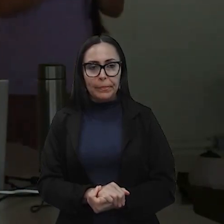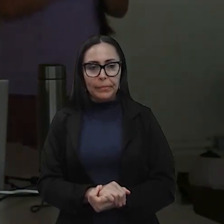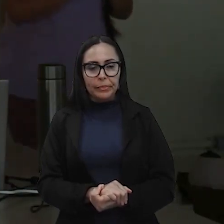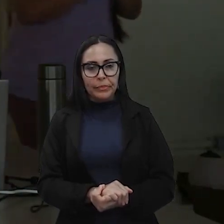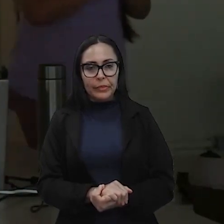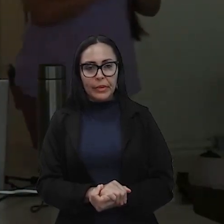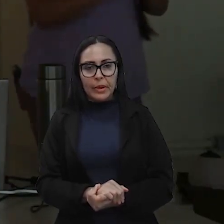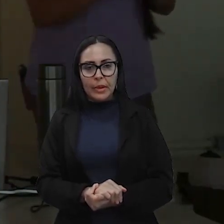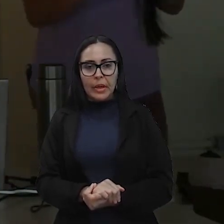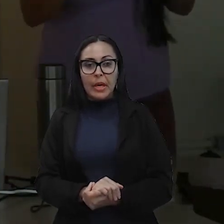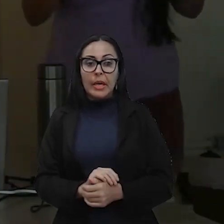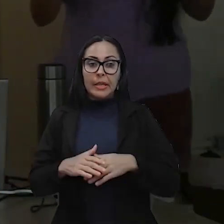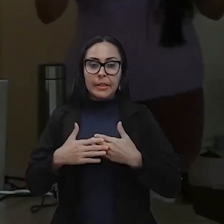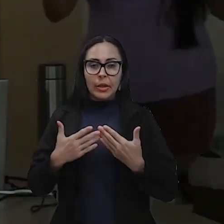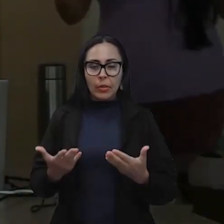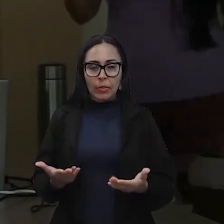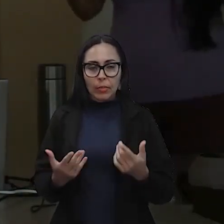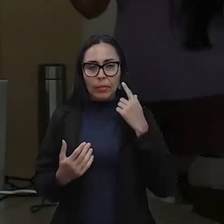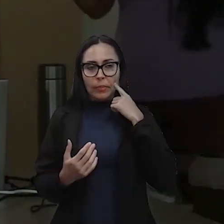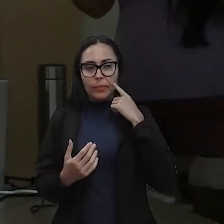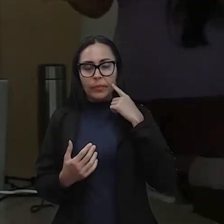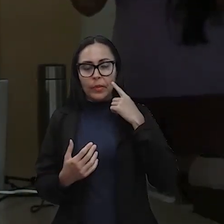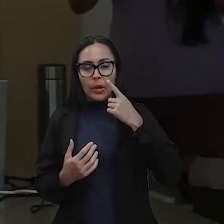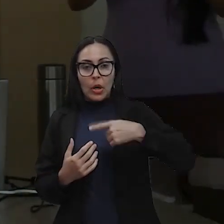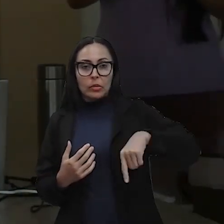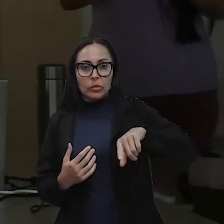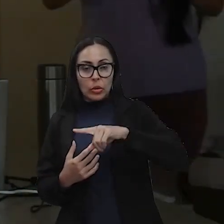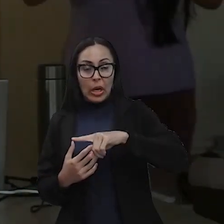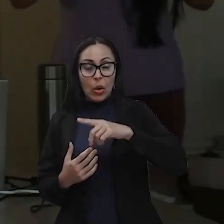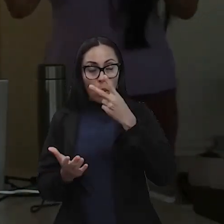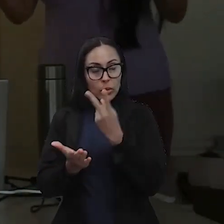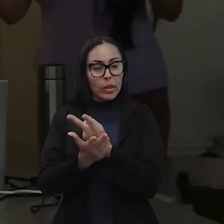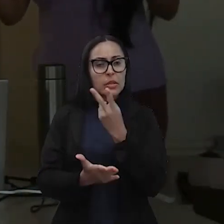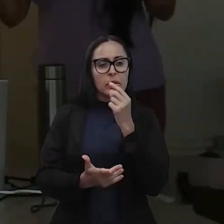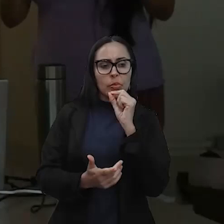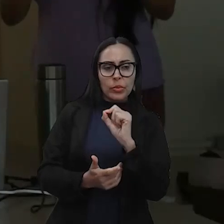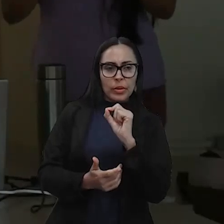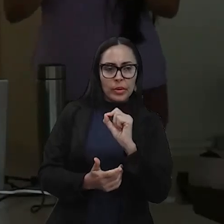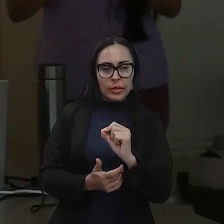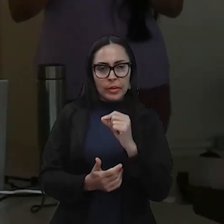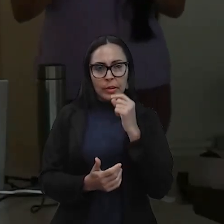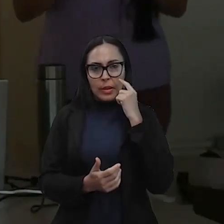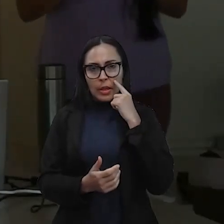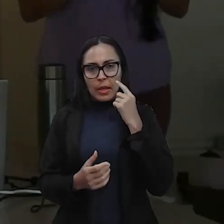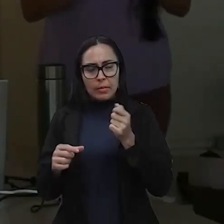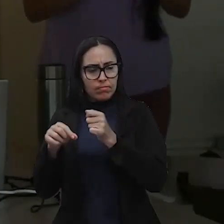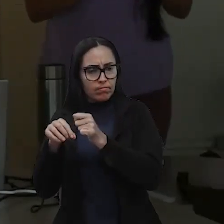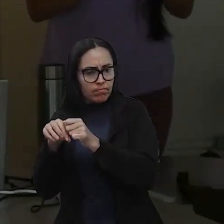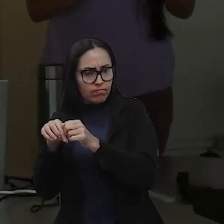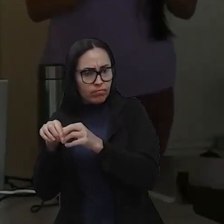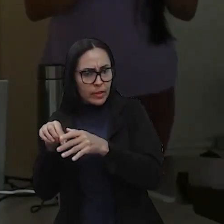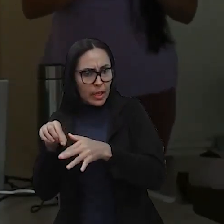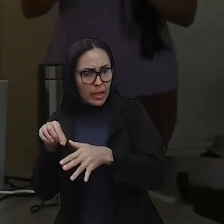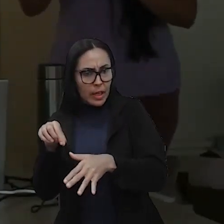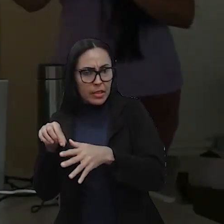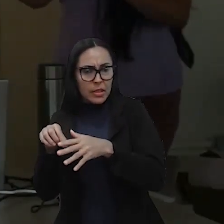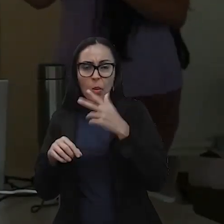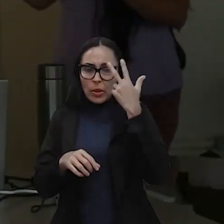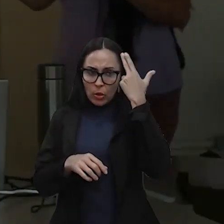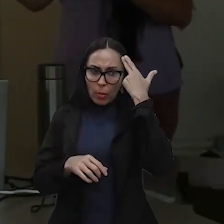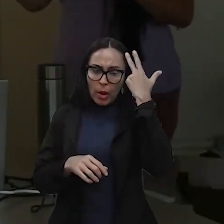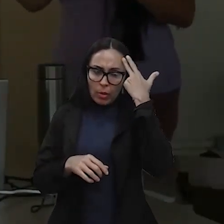história. Então, o que acontece, gente? Essa secreção, ela é super normal que saia,